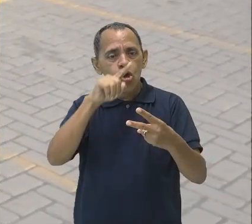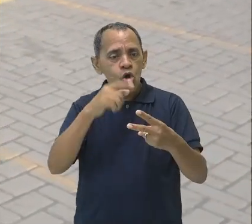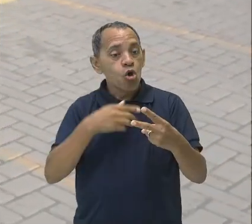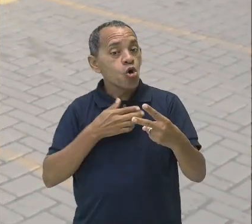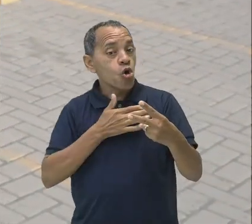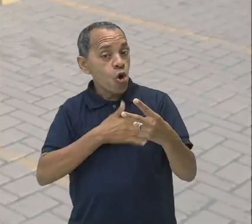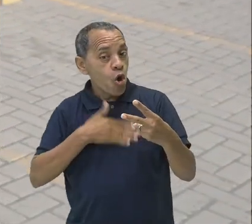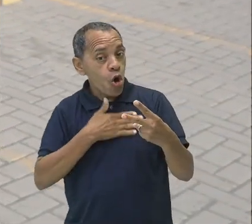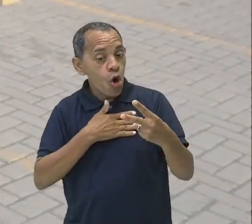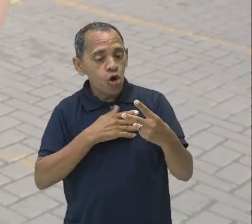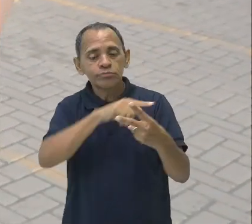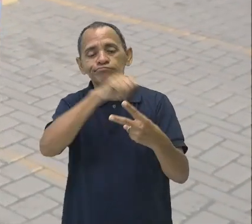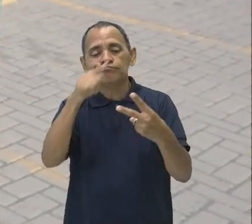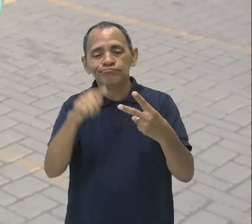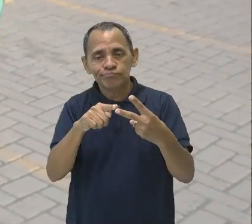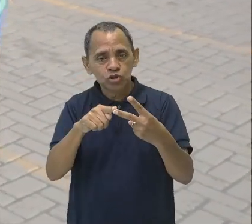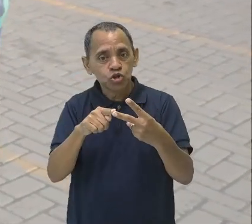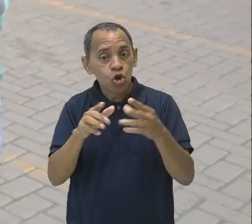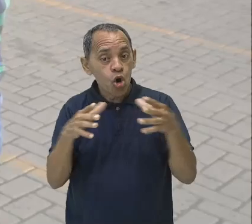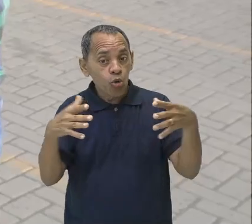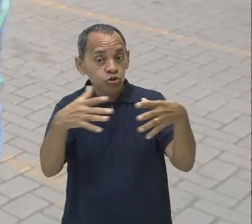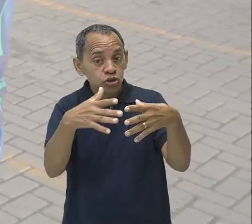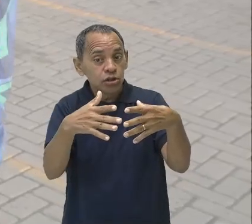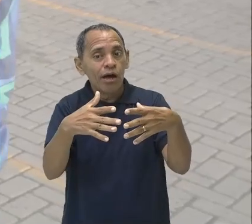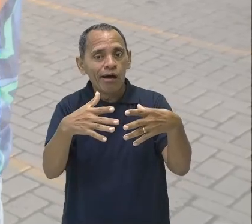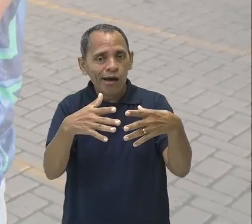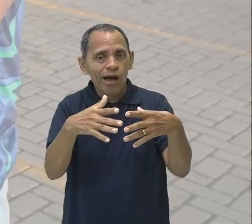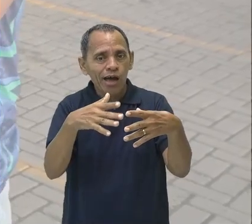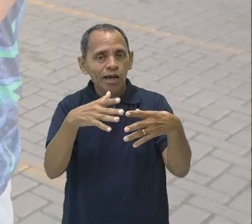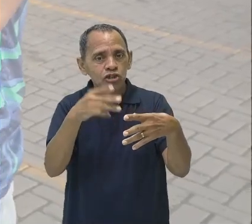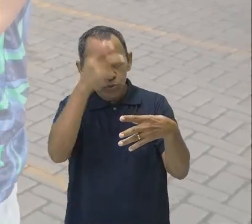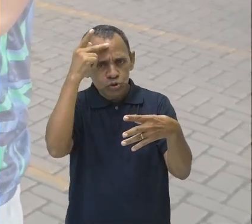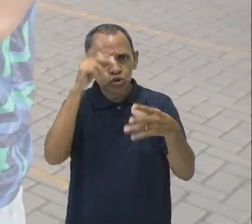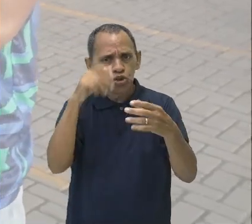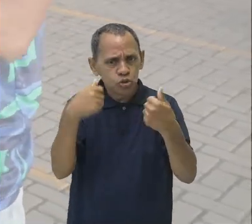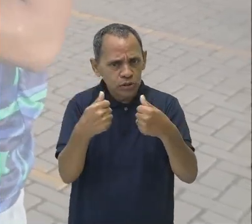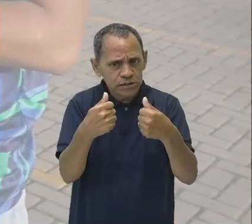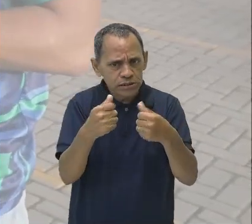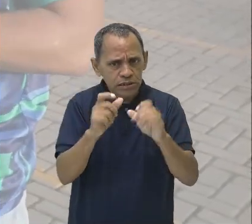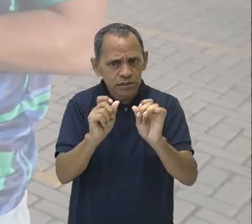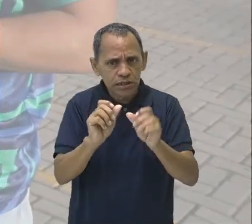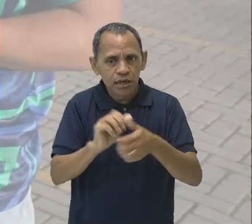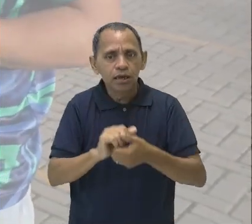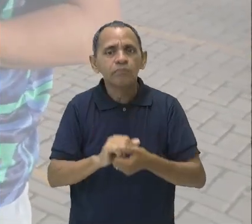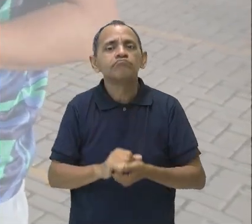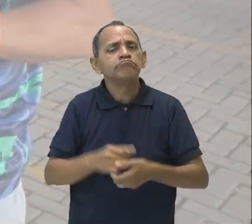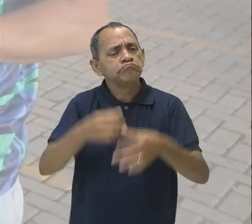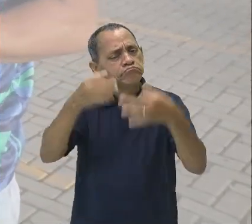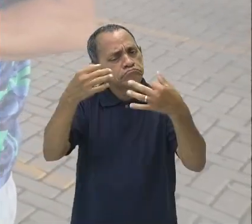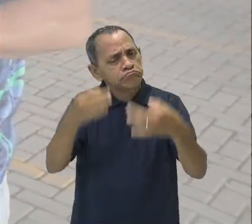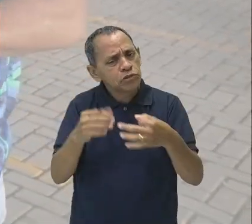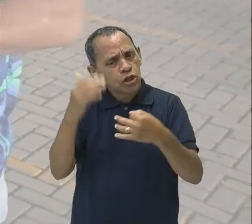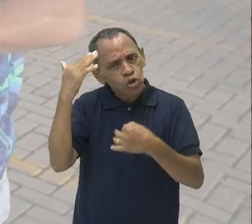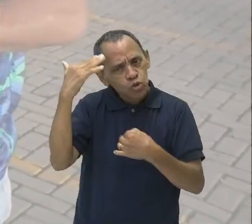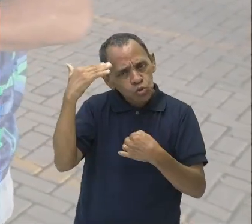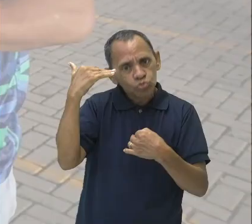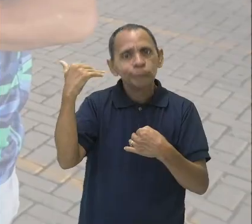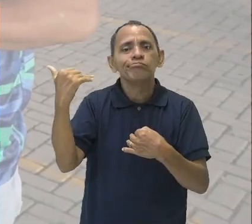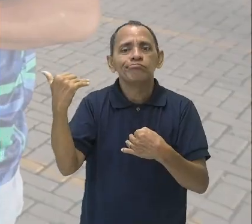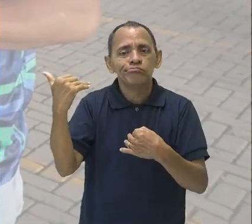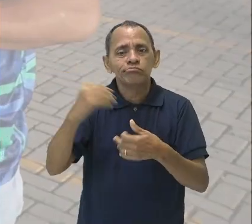de fazer, com o que a comunidade, com o que o teu público precisa, eu acredito que é certeza de sucesso do teu negócio.